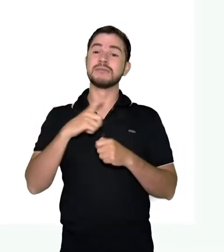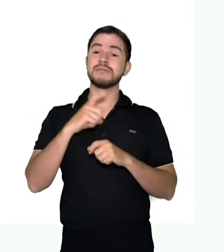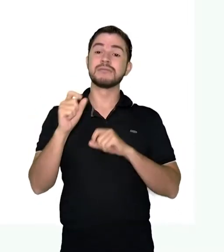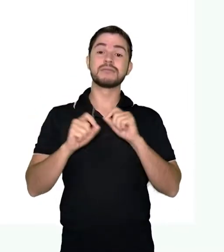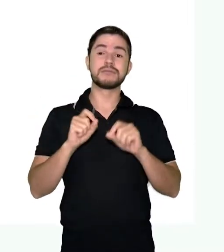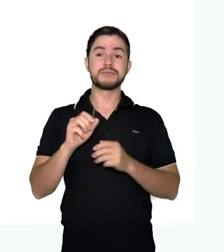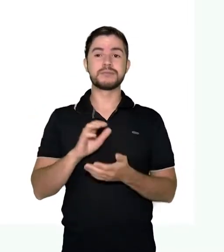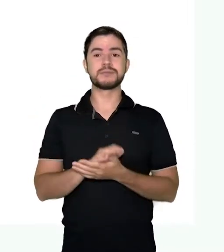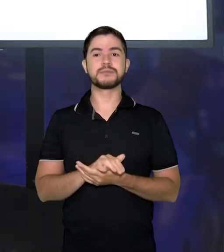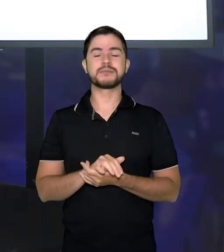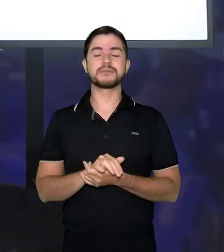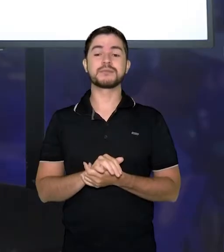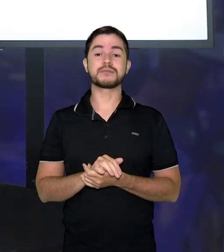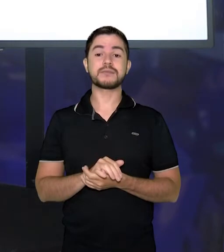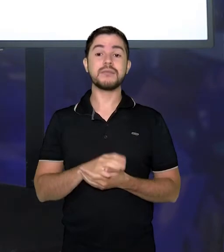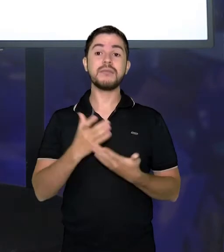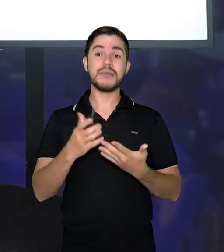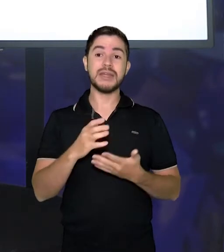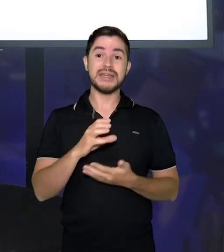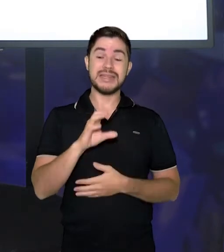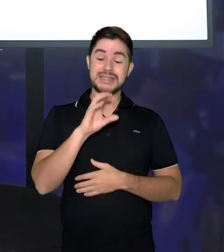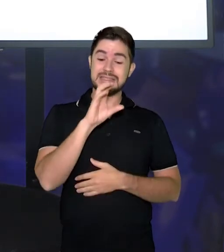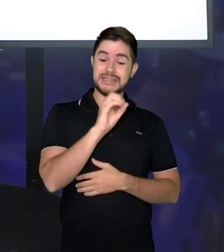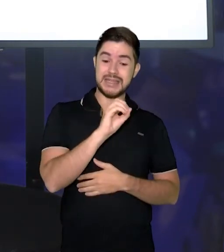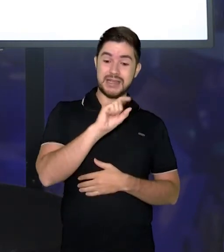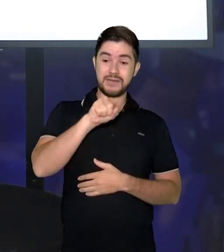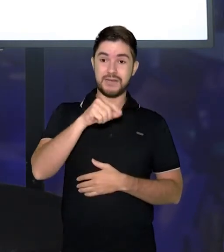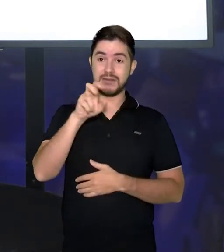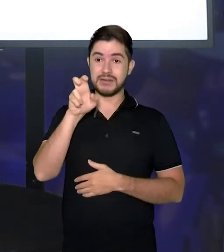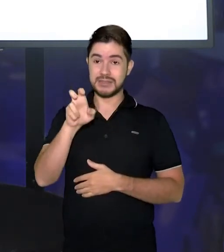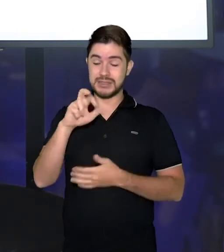que 0,5 é a mesma